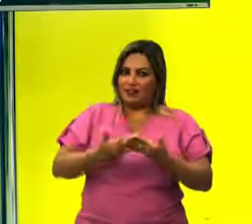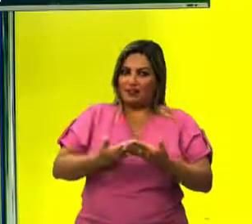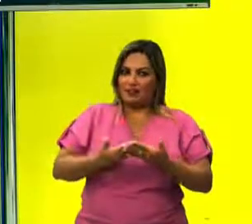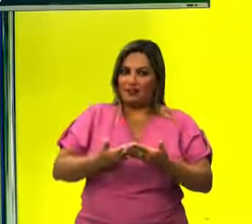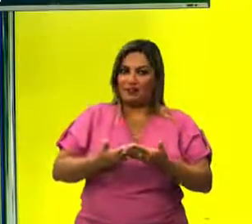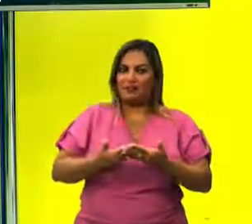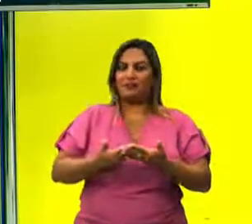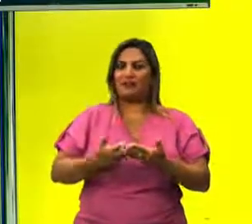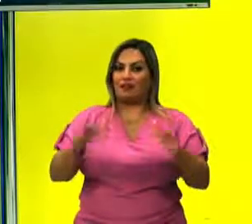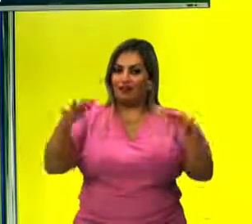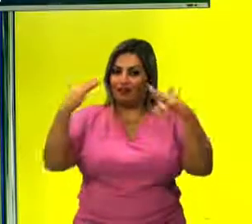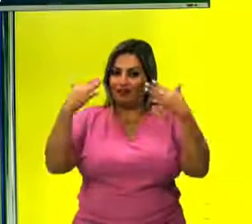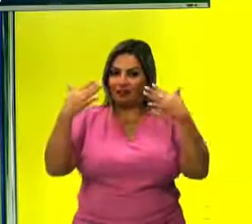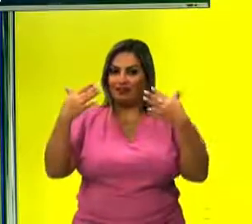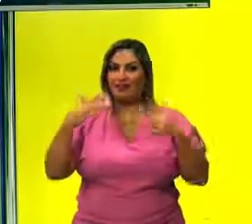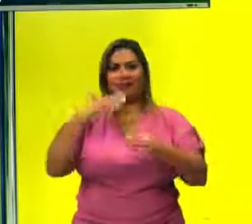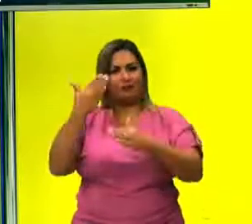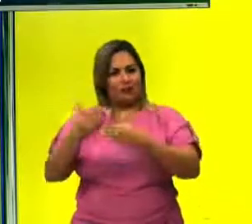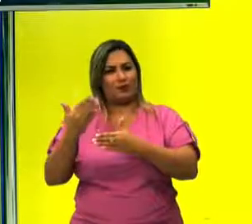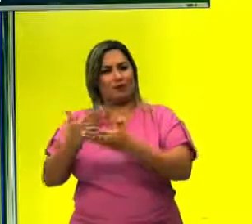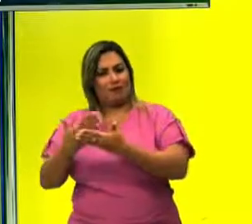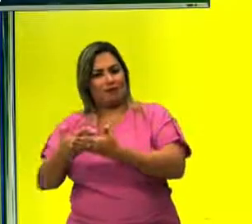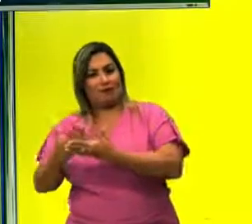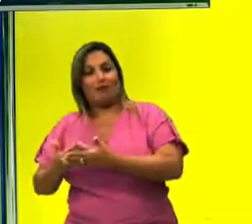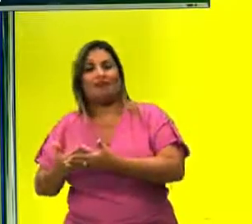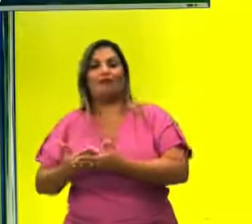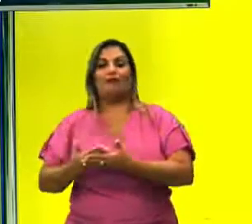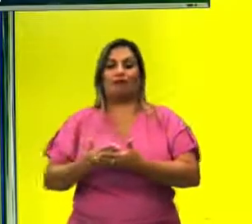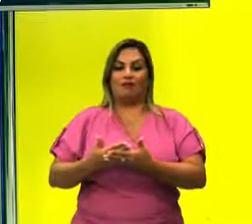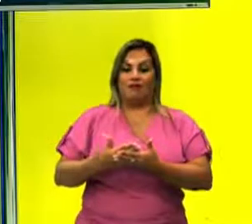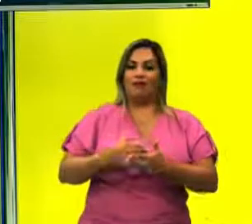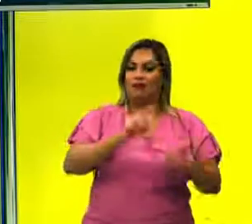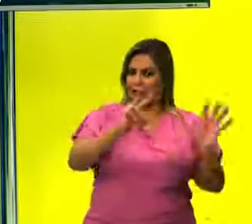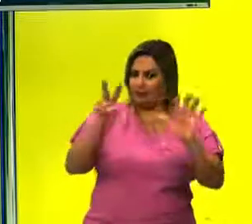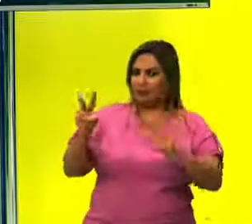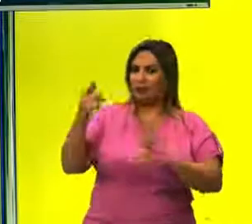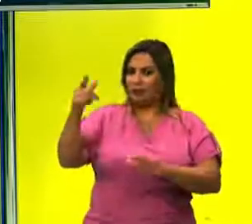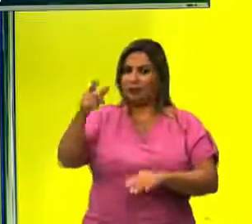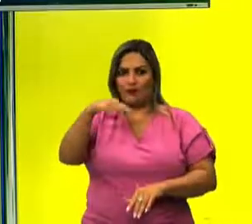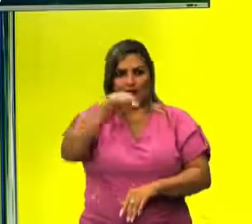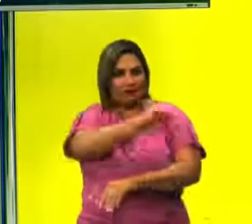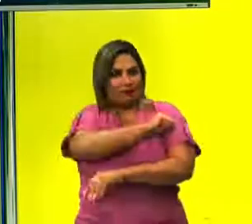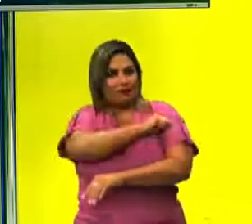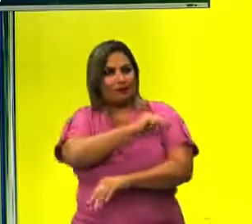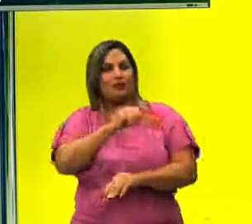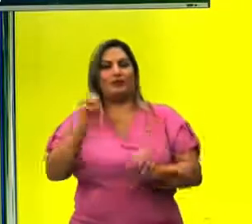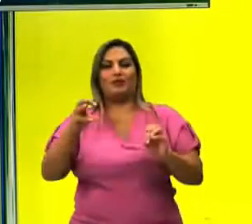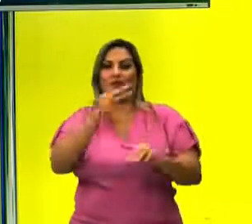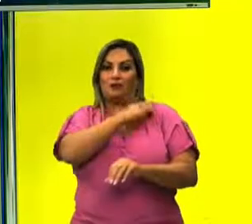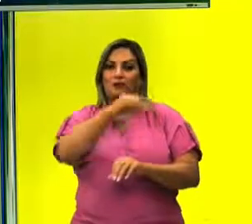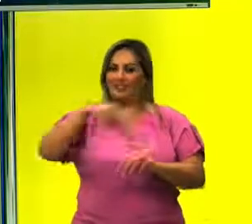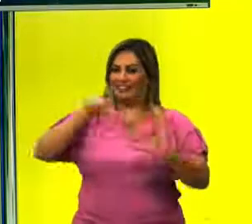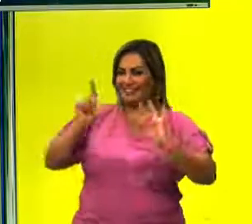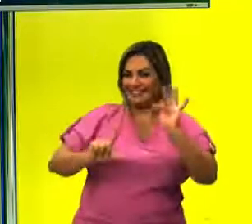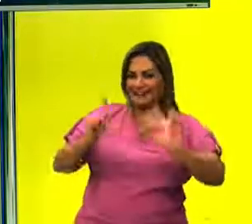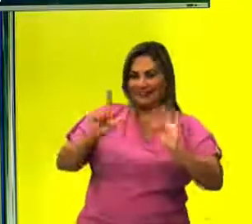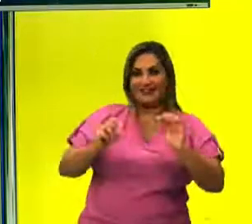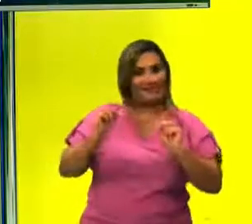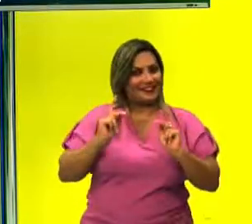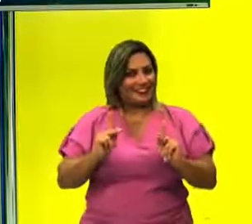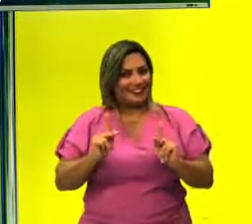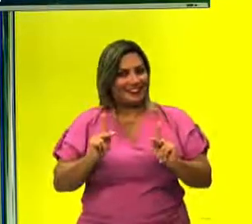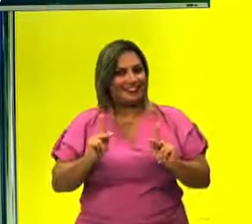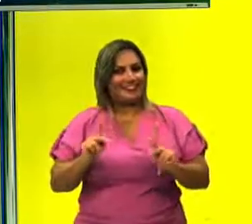ao final. Fiquem ligados nas próximas aulas, na próxima semana, vocês estudantes do Ensino Médio, aqui na TBC.